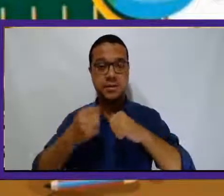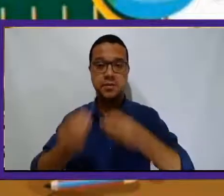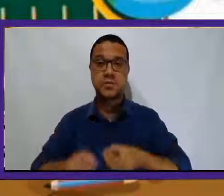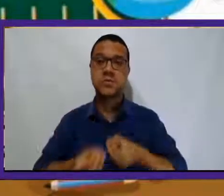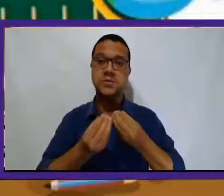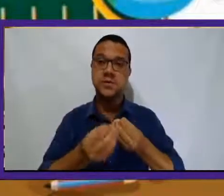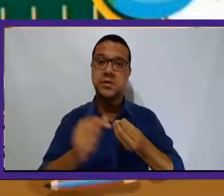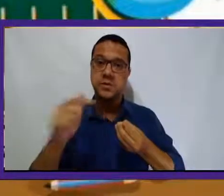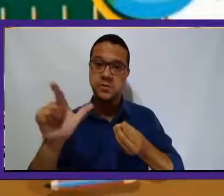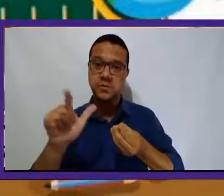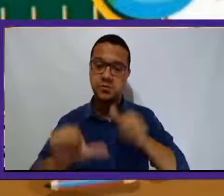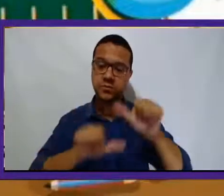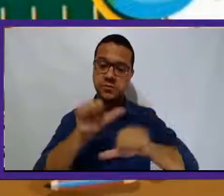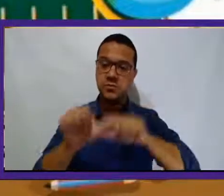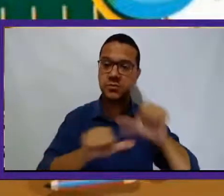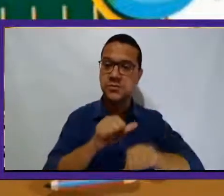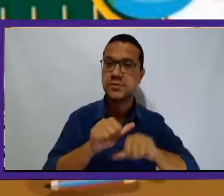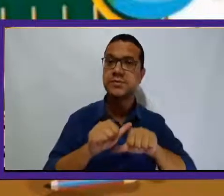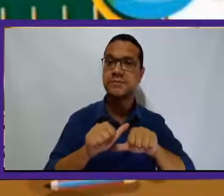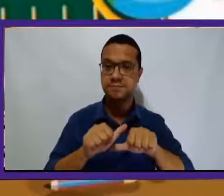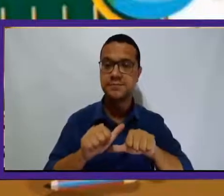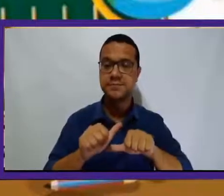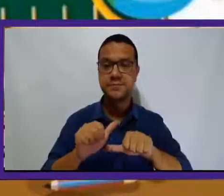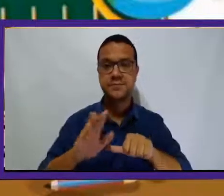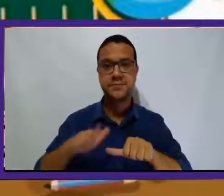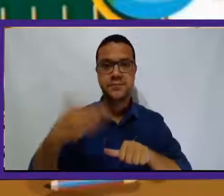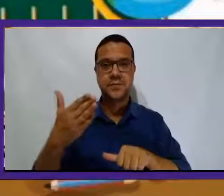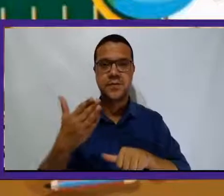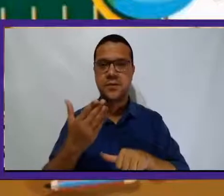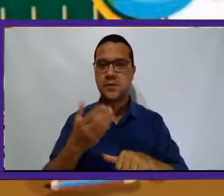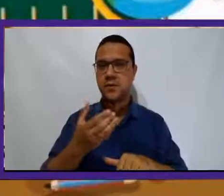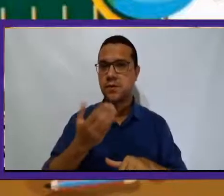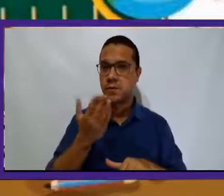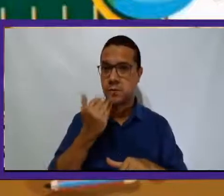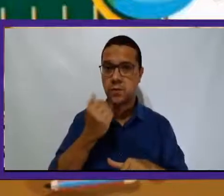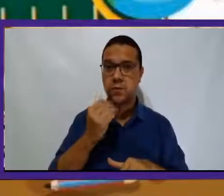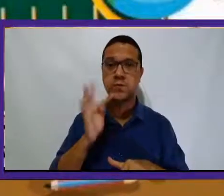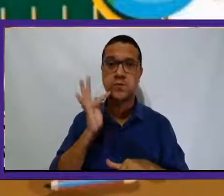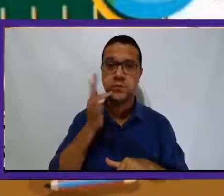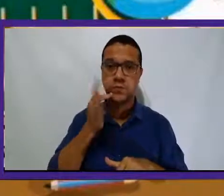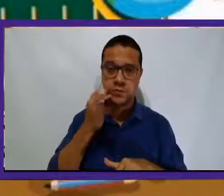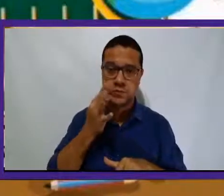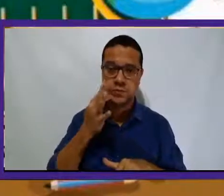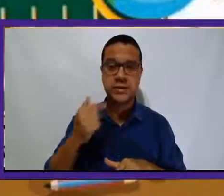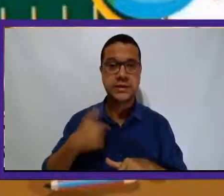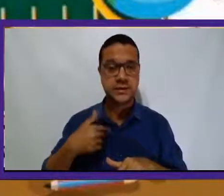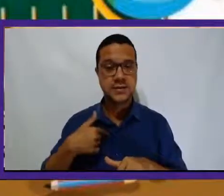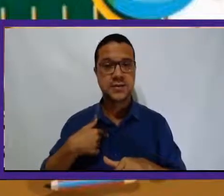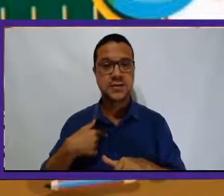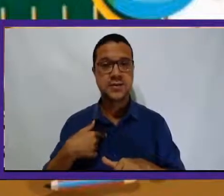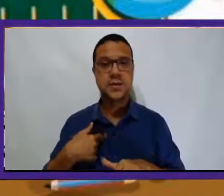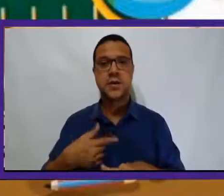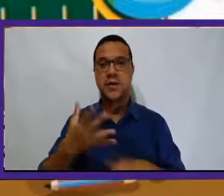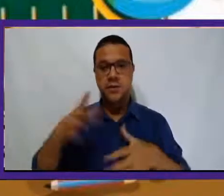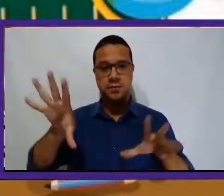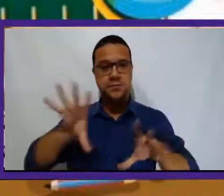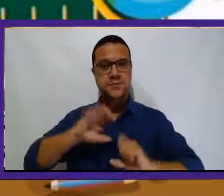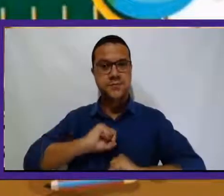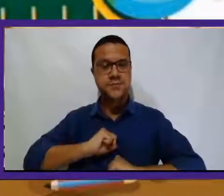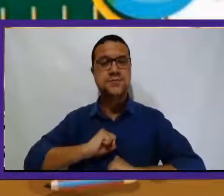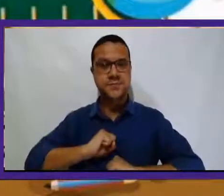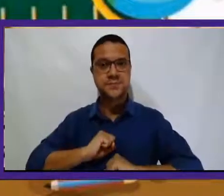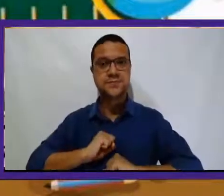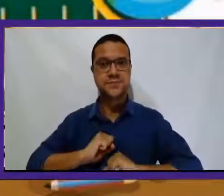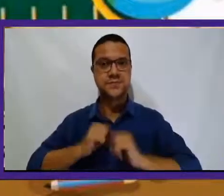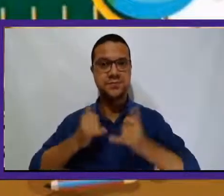fornecer Outra Para ser transformada Quando eu como Uma fruta Eu vou me apropriar Da energia Que